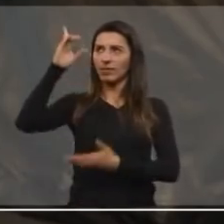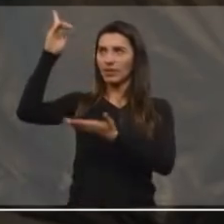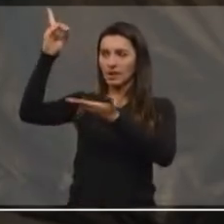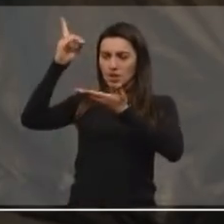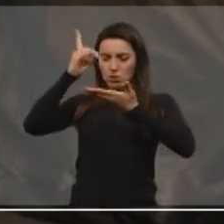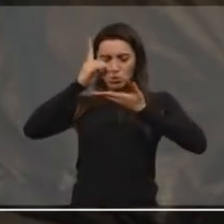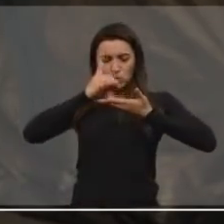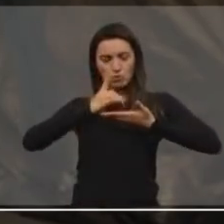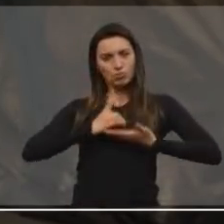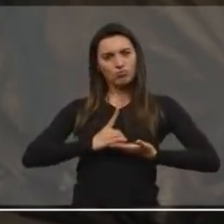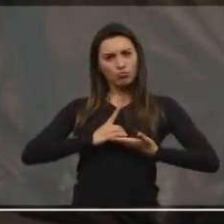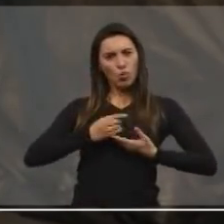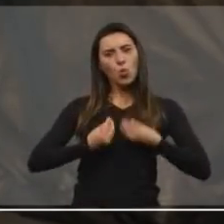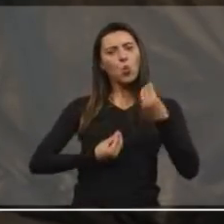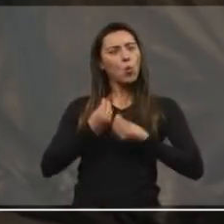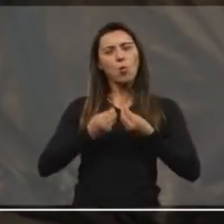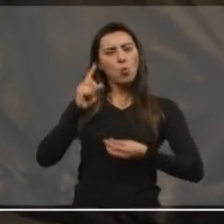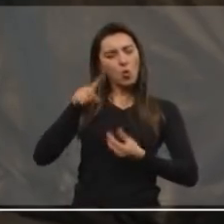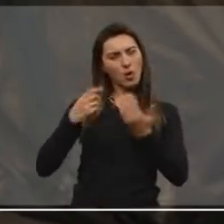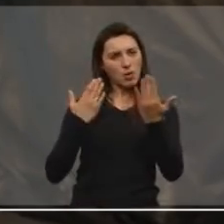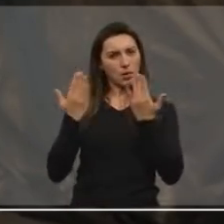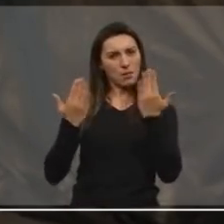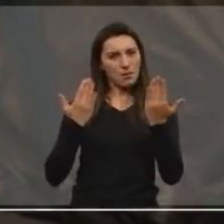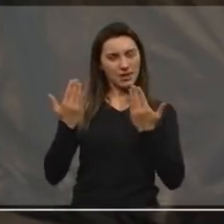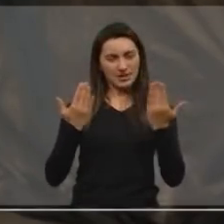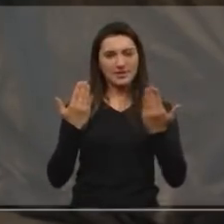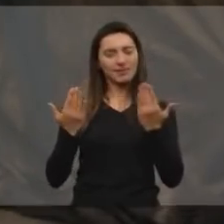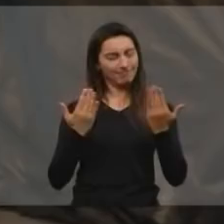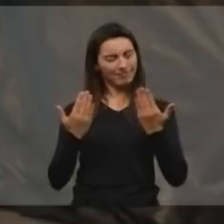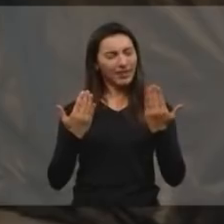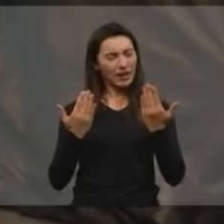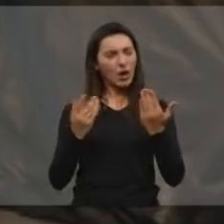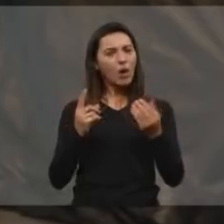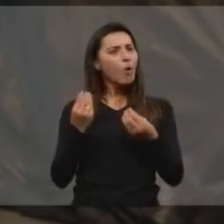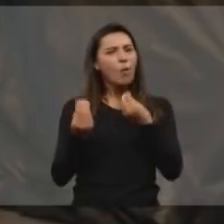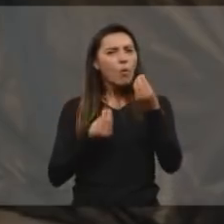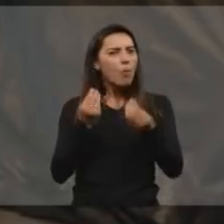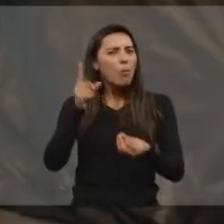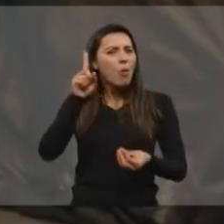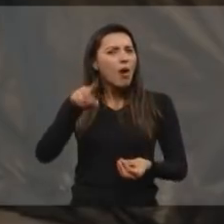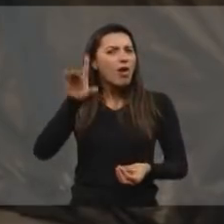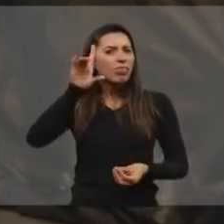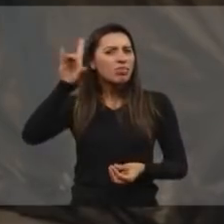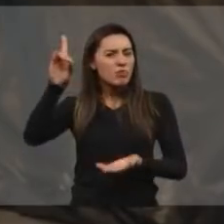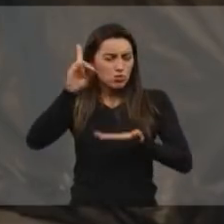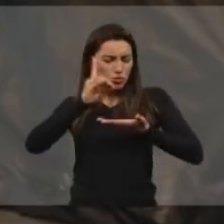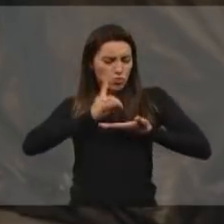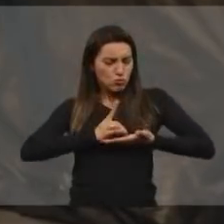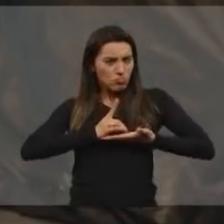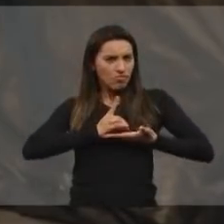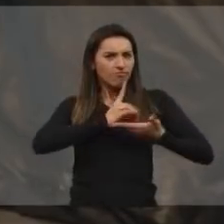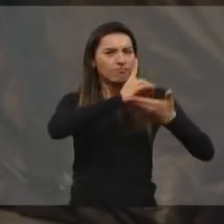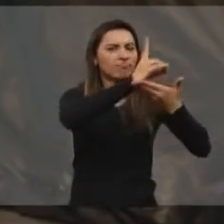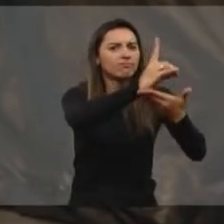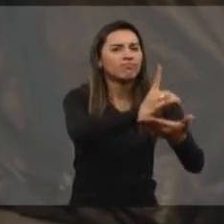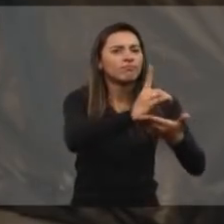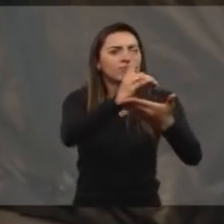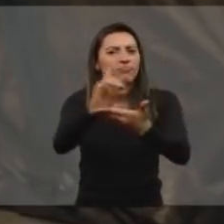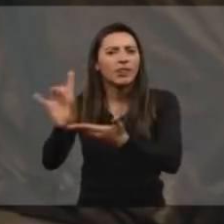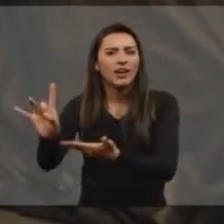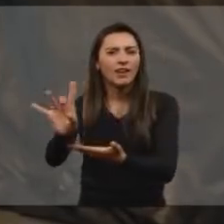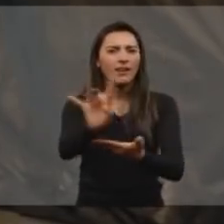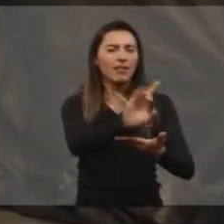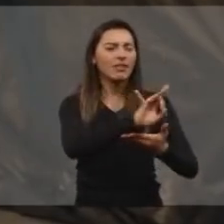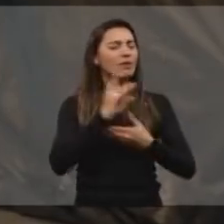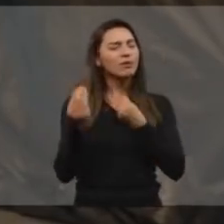na vida da humanidade e como age deus dentro de cada um de nós